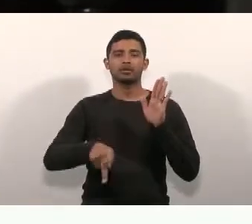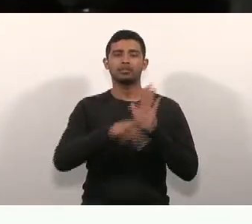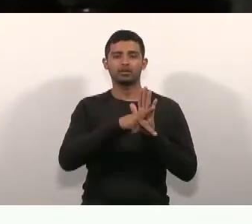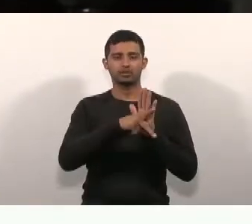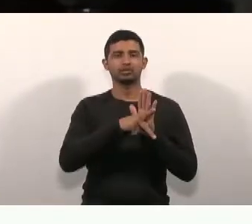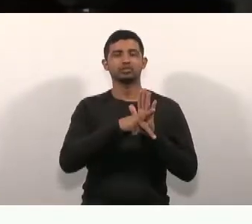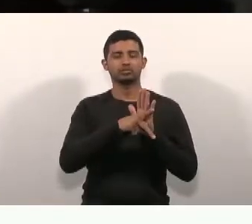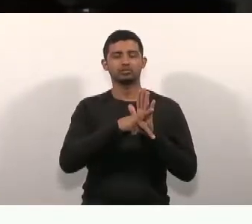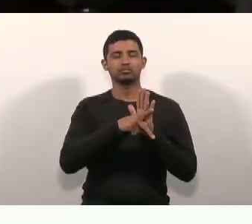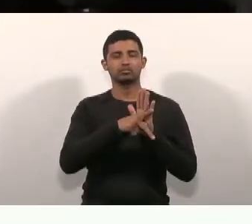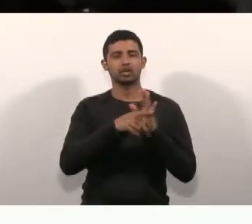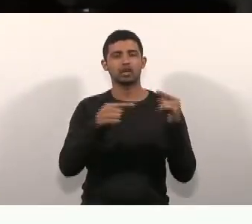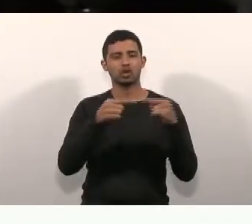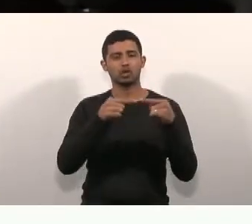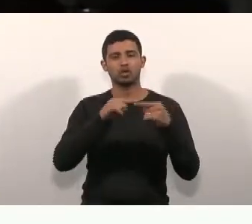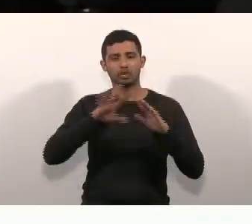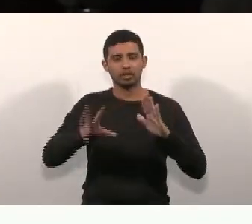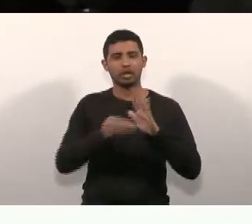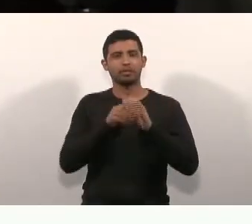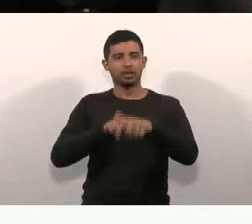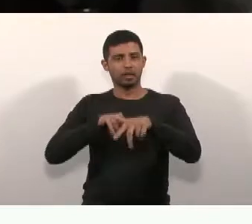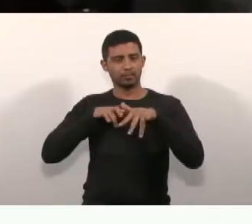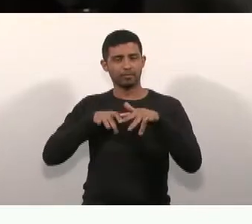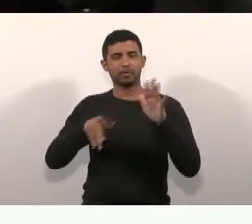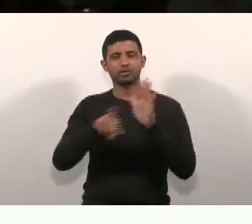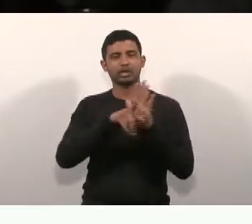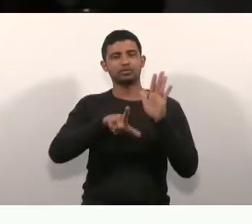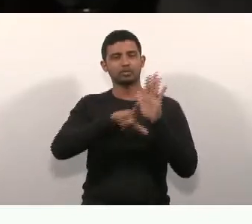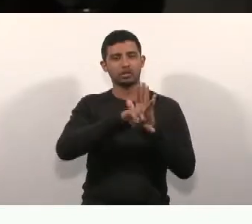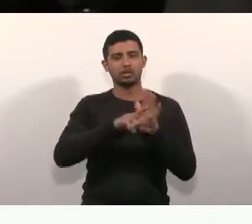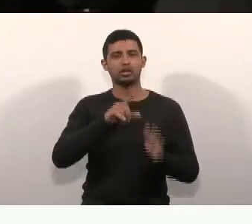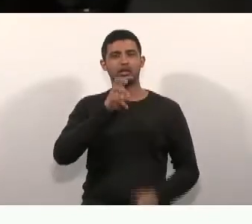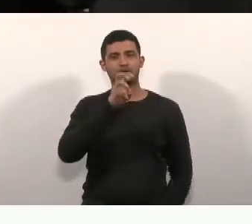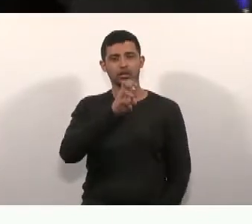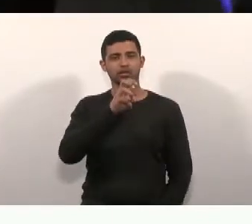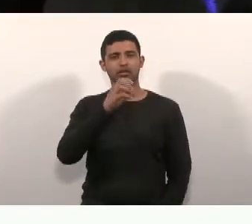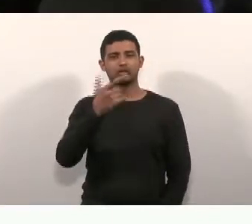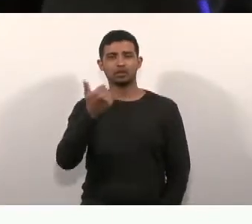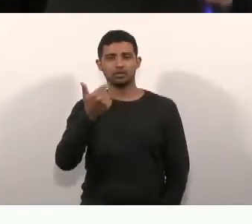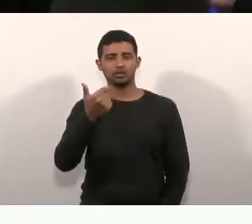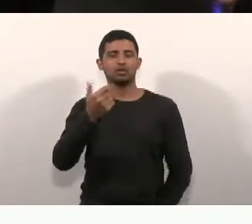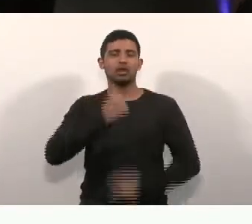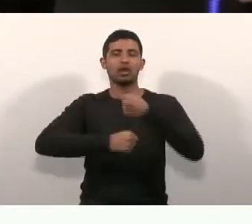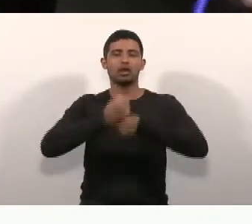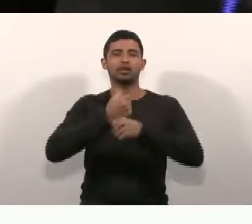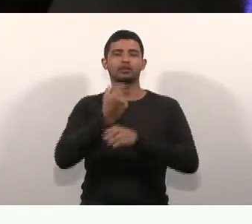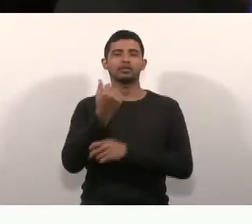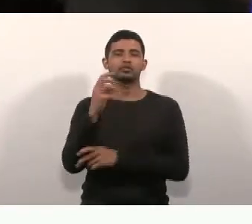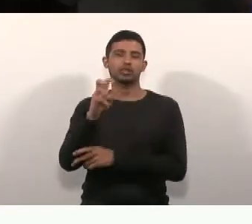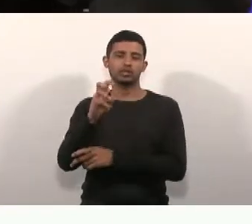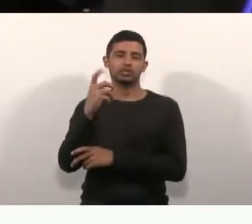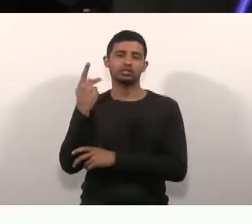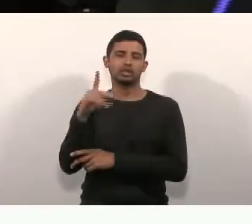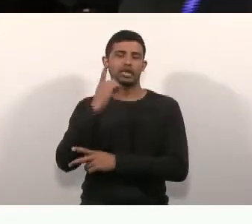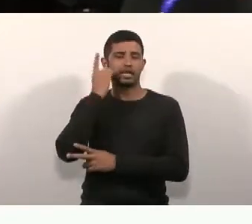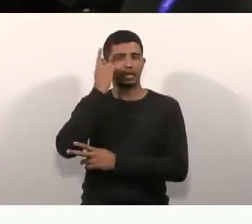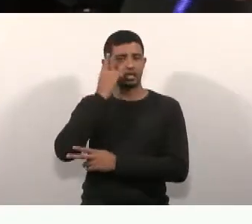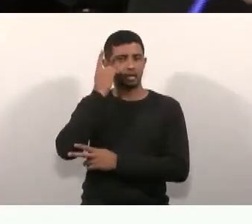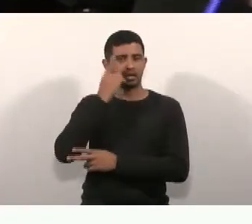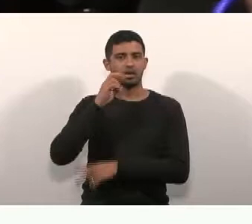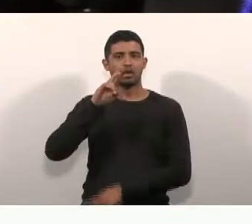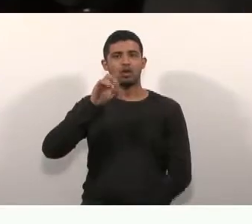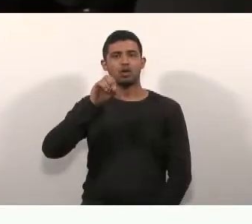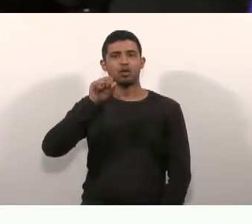de respeito à emenda de plenário ao projeto de lei número 512/2015, do deputado